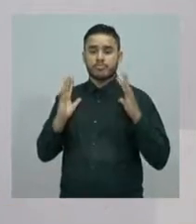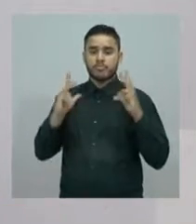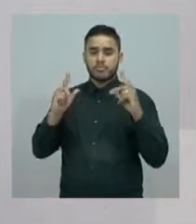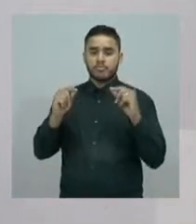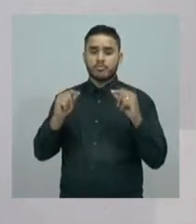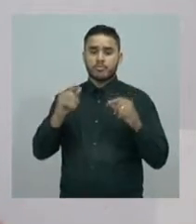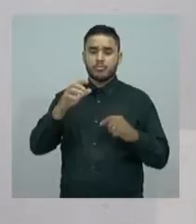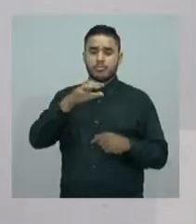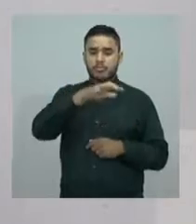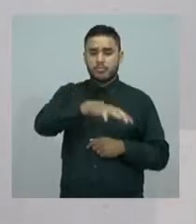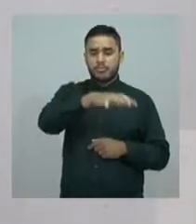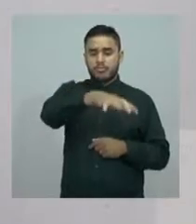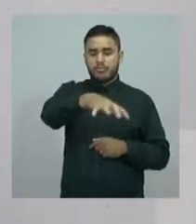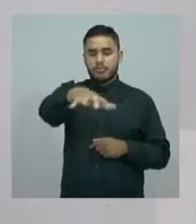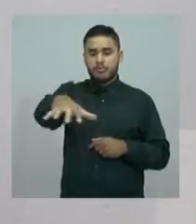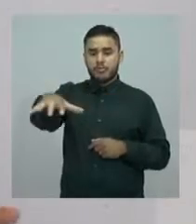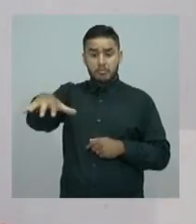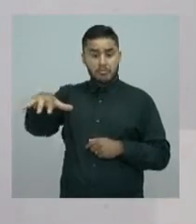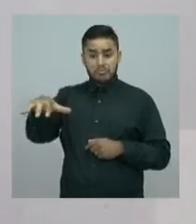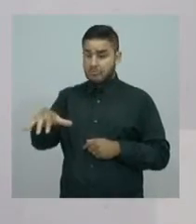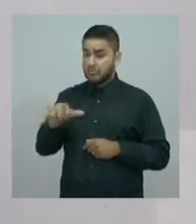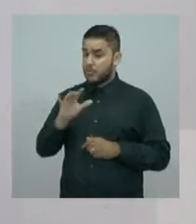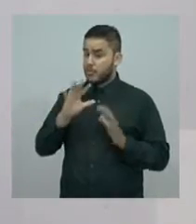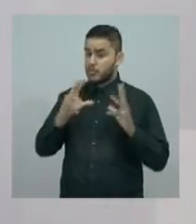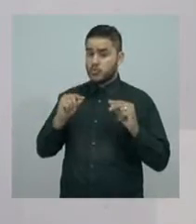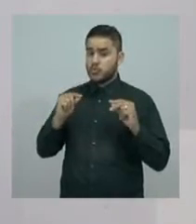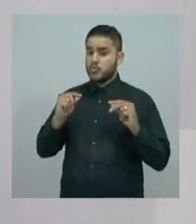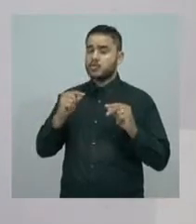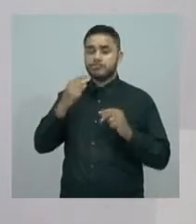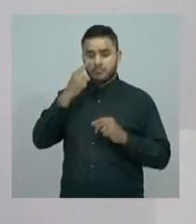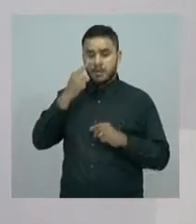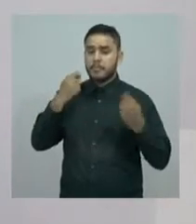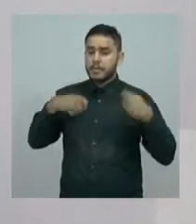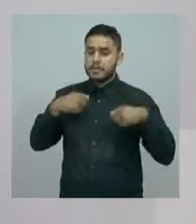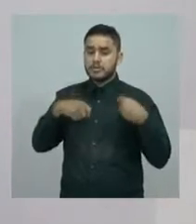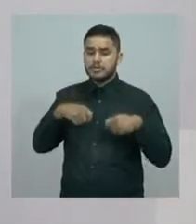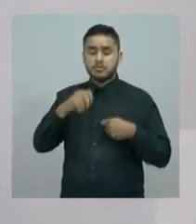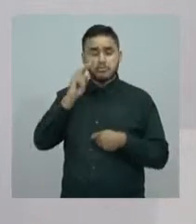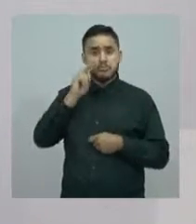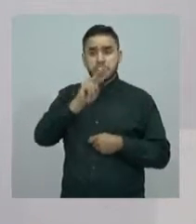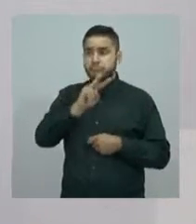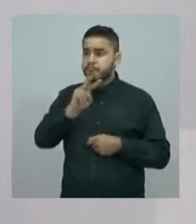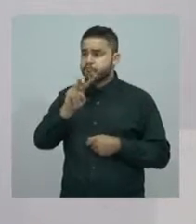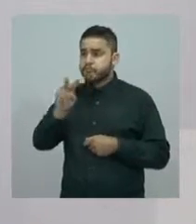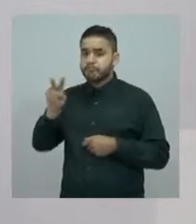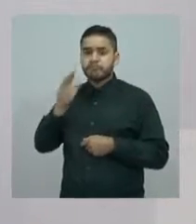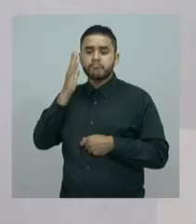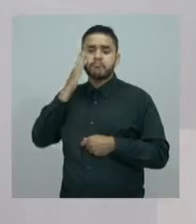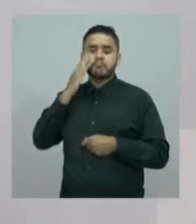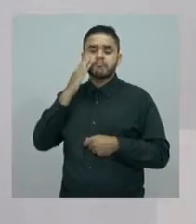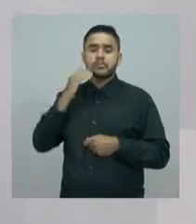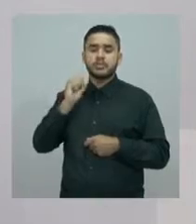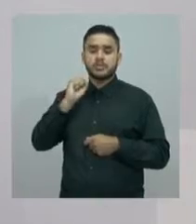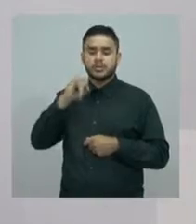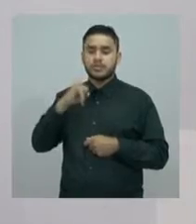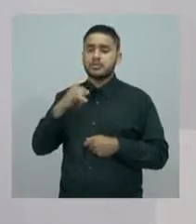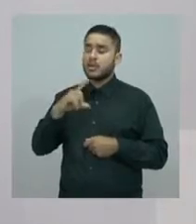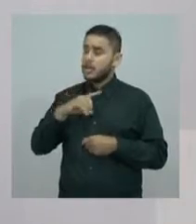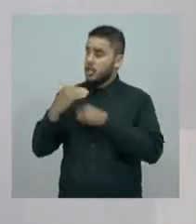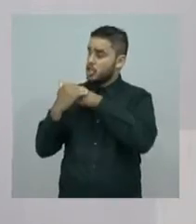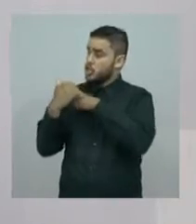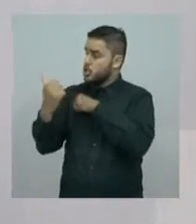todas as áreas, em todos os locais. O Ministério Público quando é acionado, ele